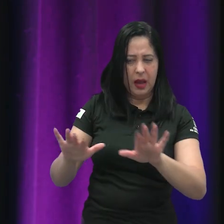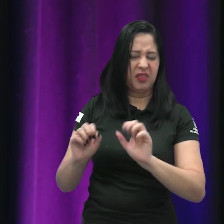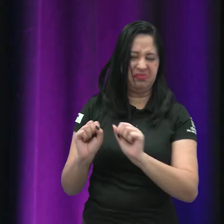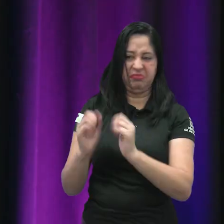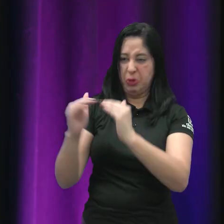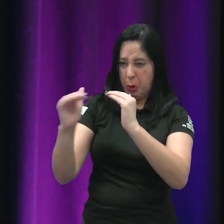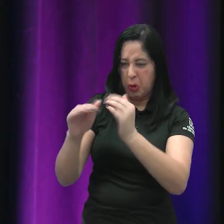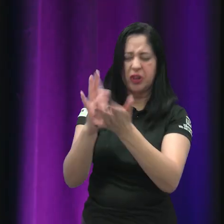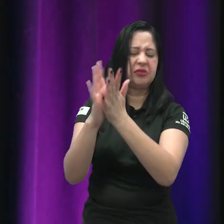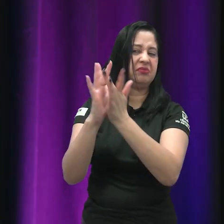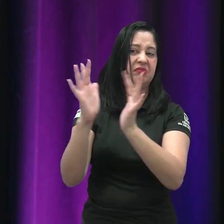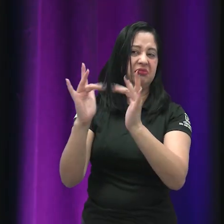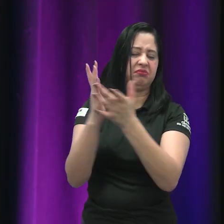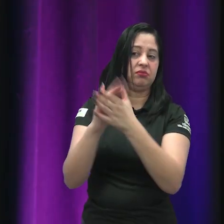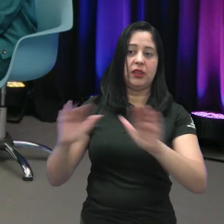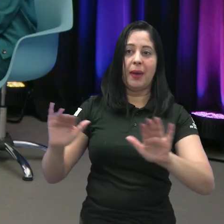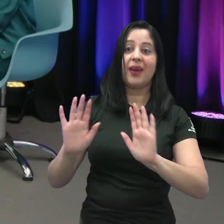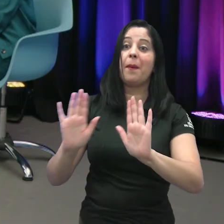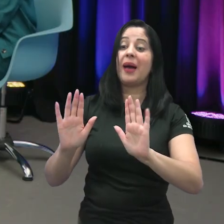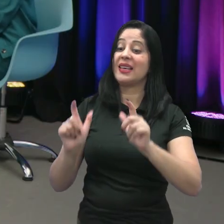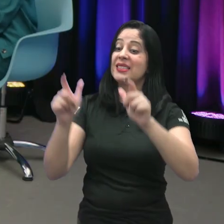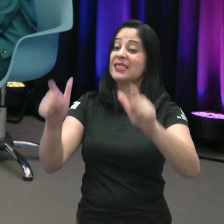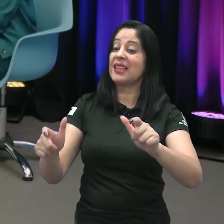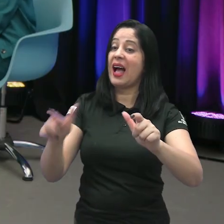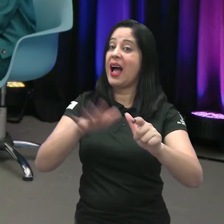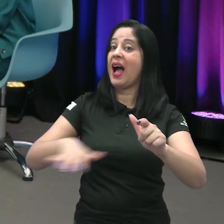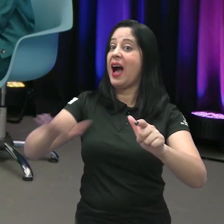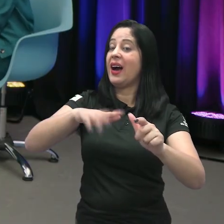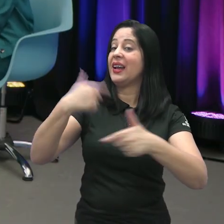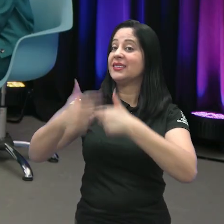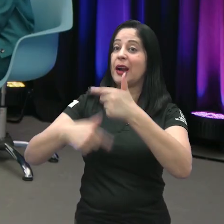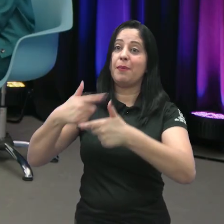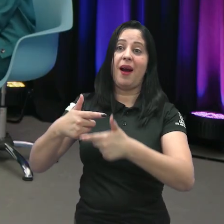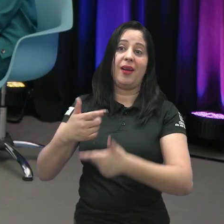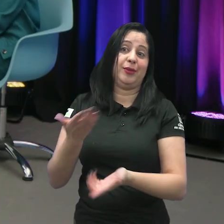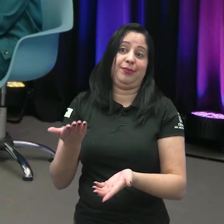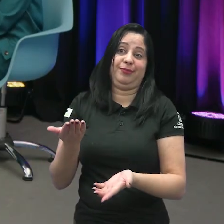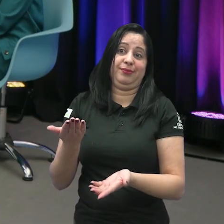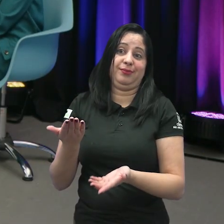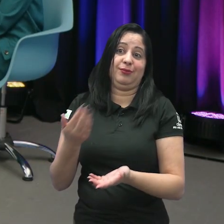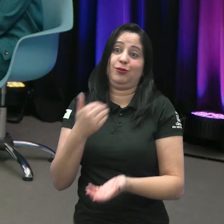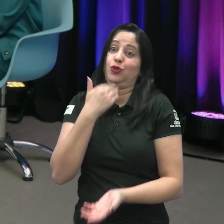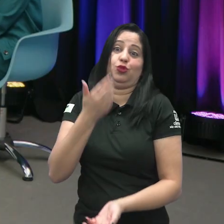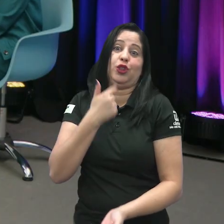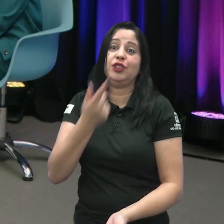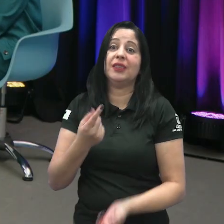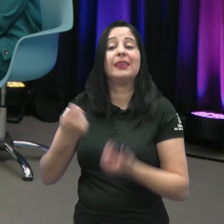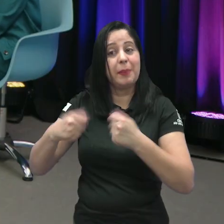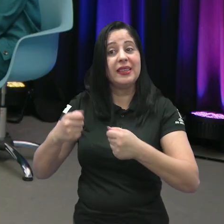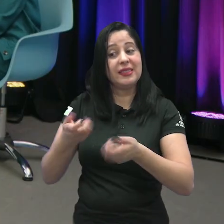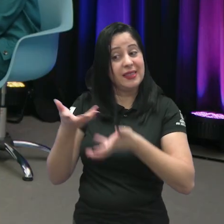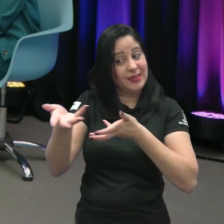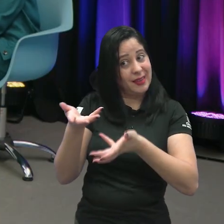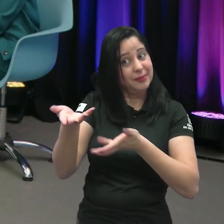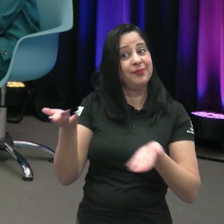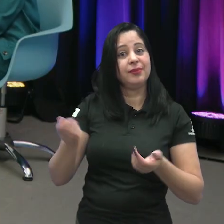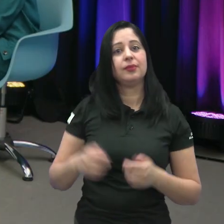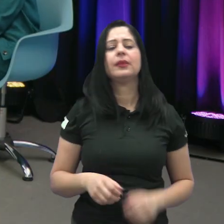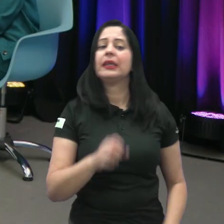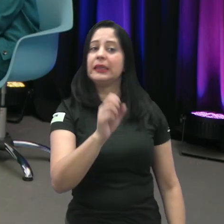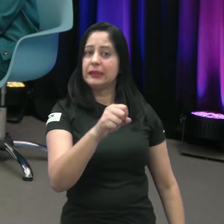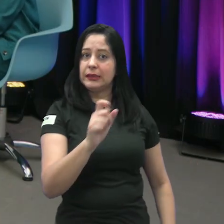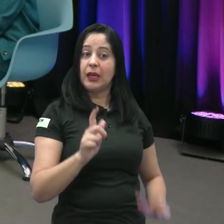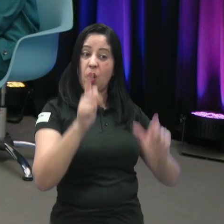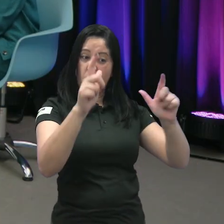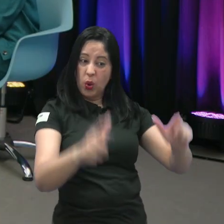que resolver e tentar conviver em harmonia, né? Os ambientes de trabalho hoje em dia estão